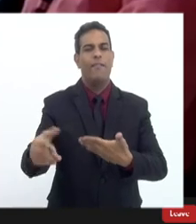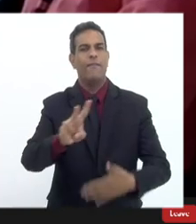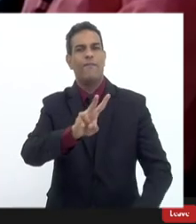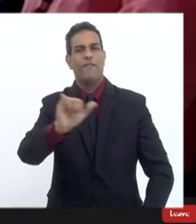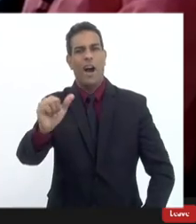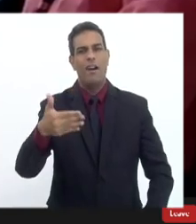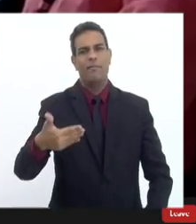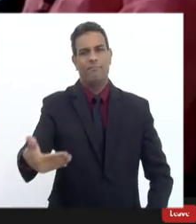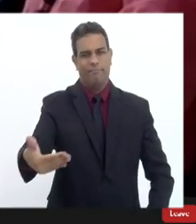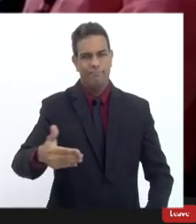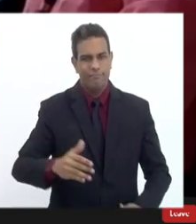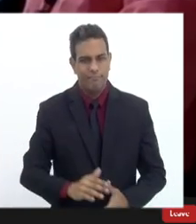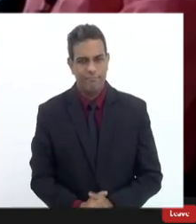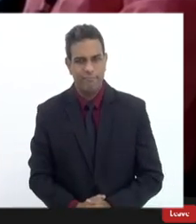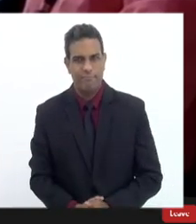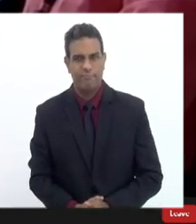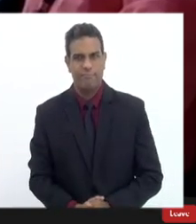frente.